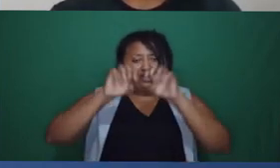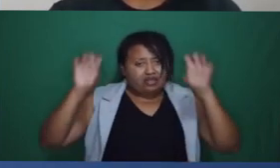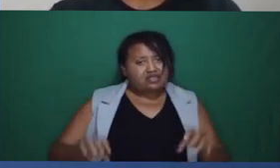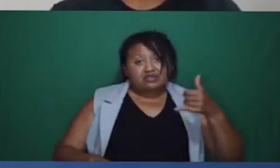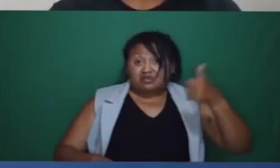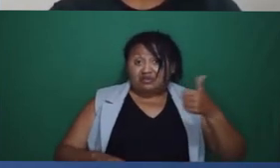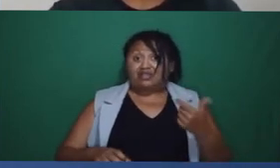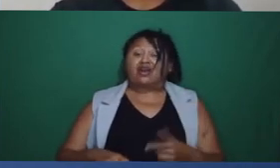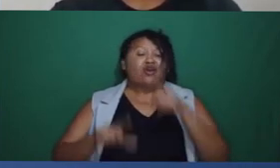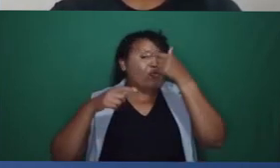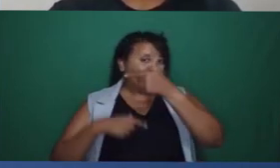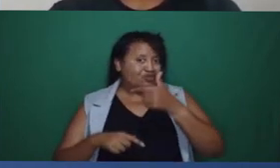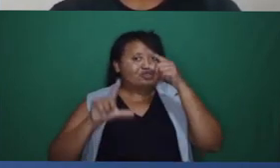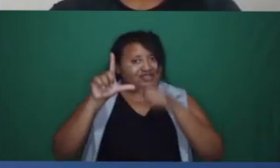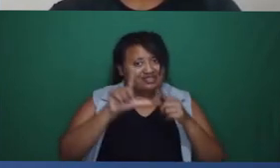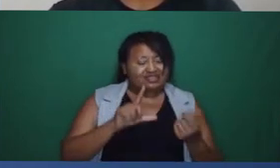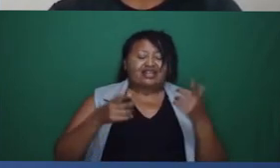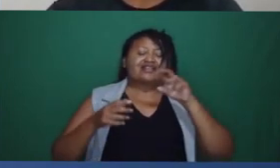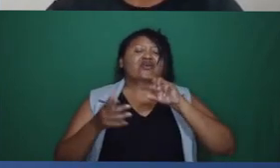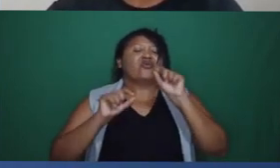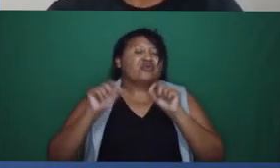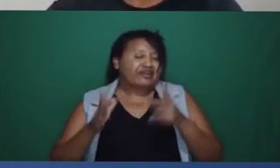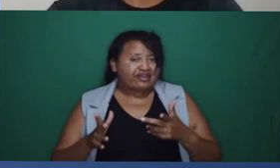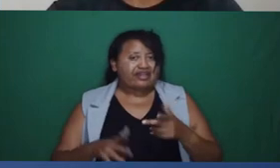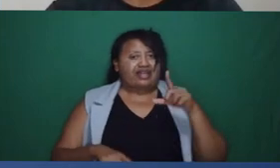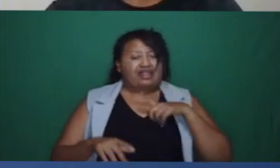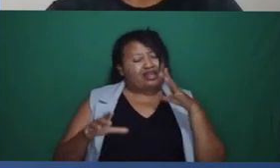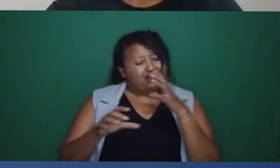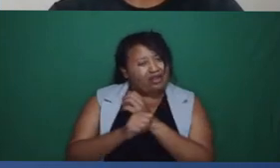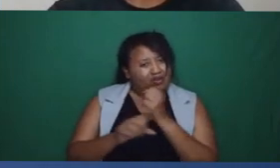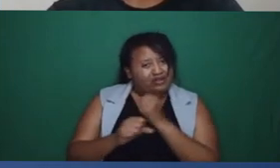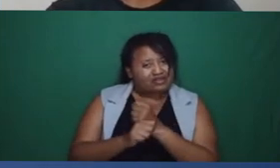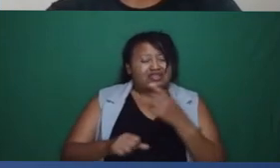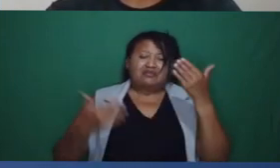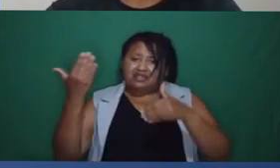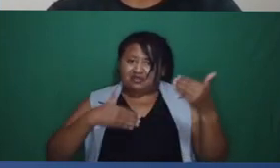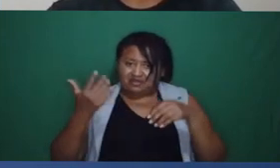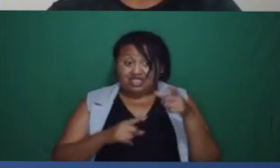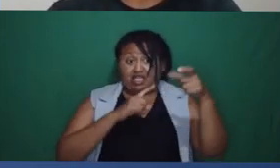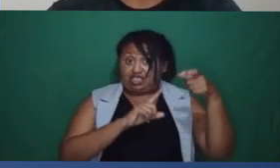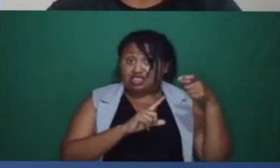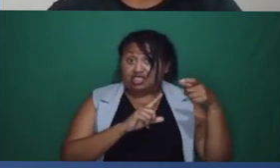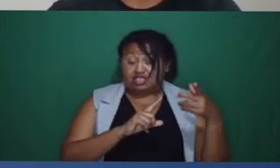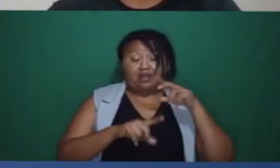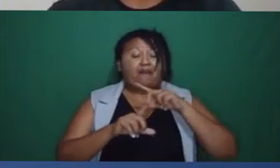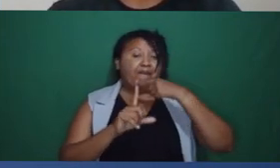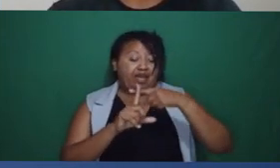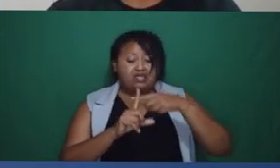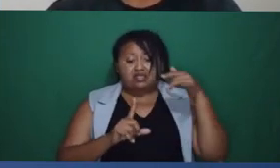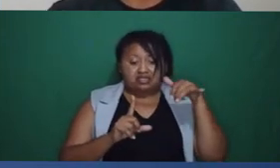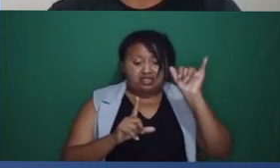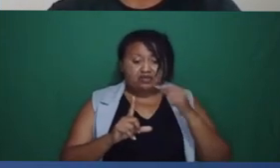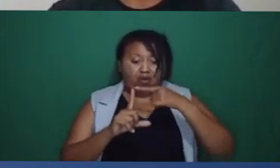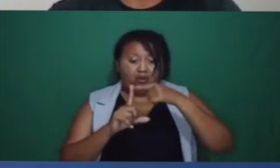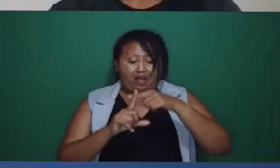grau com duas incógnitas onde a gente tem que o total de participantes que é x + y